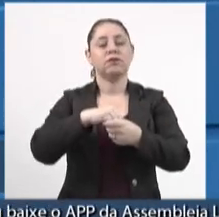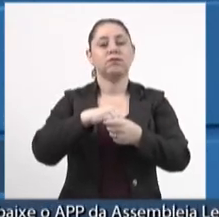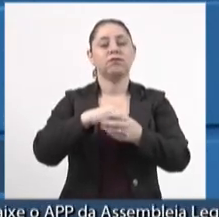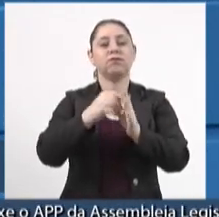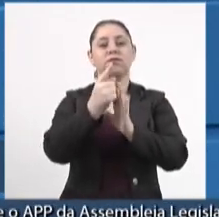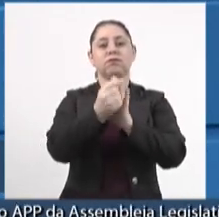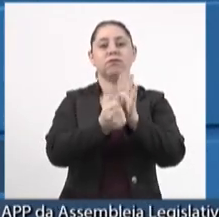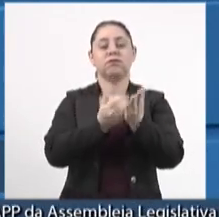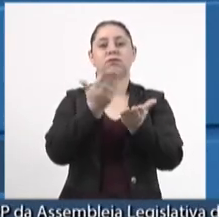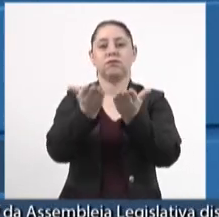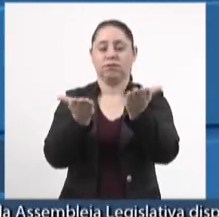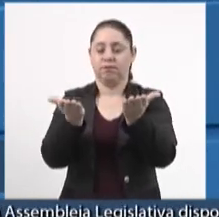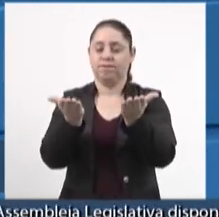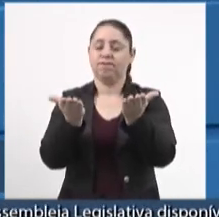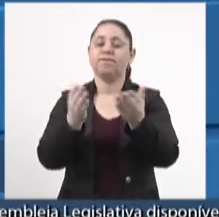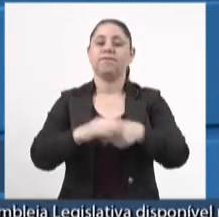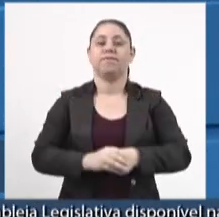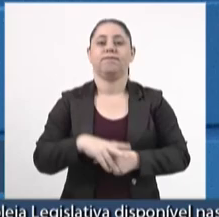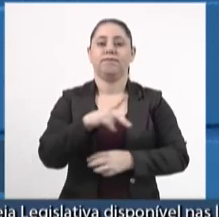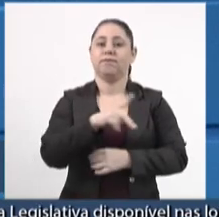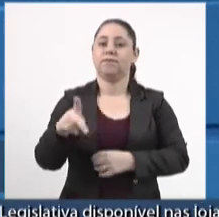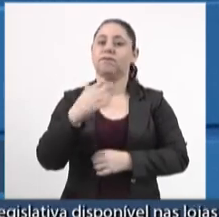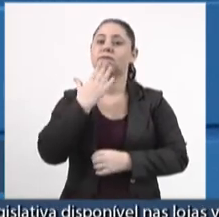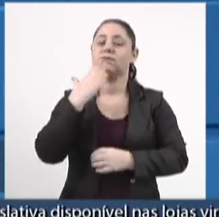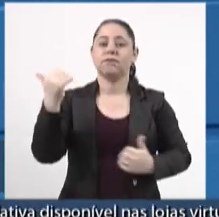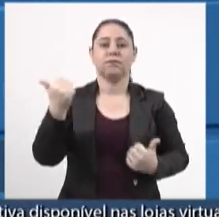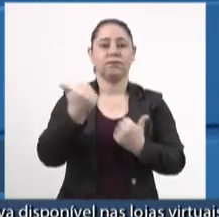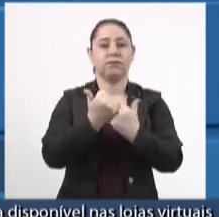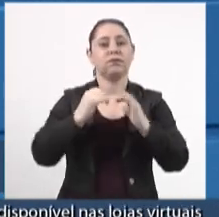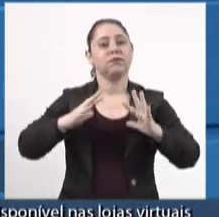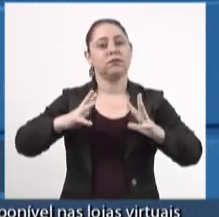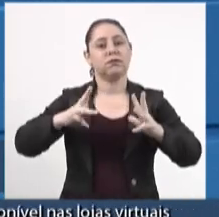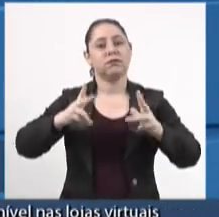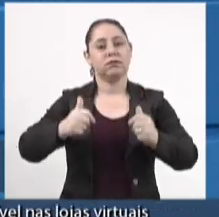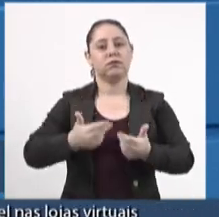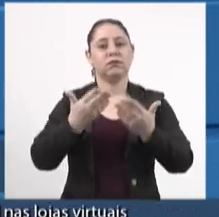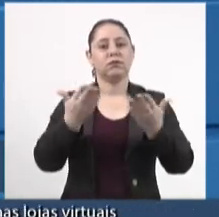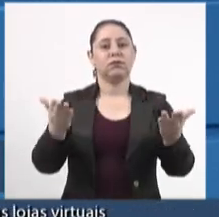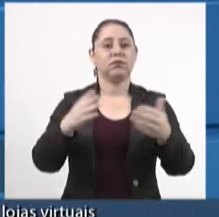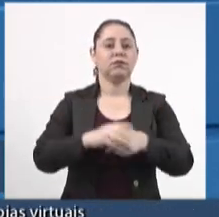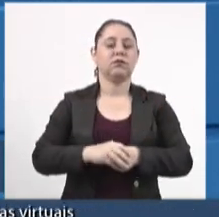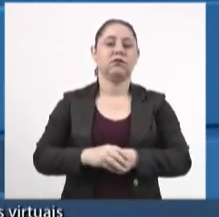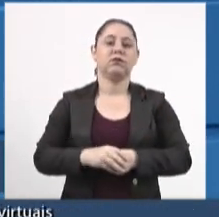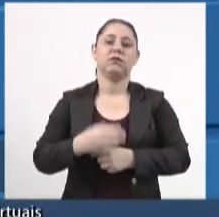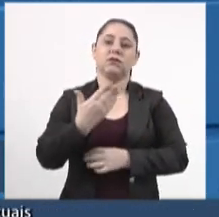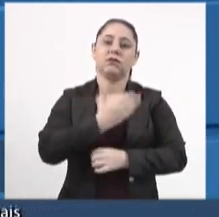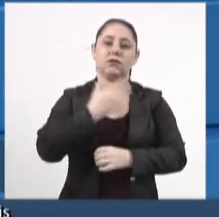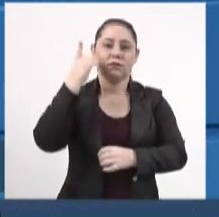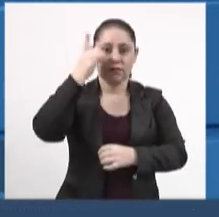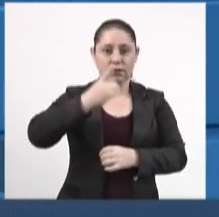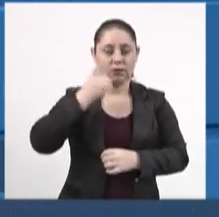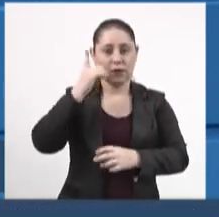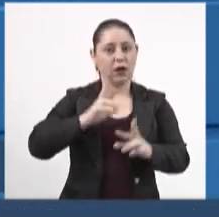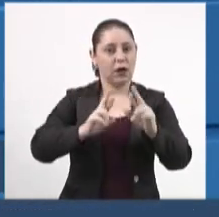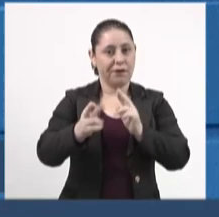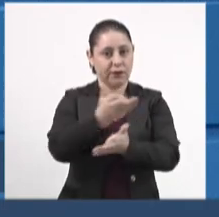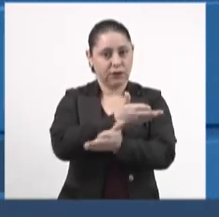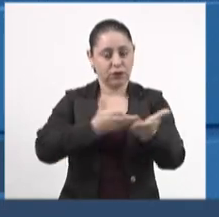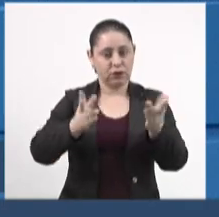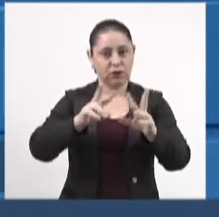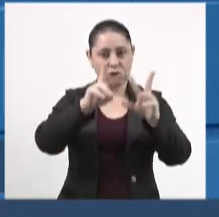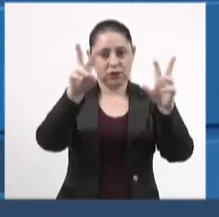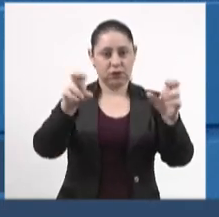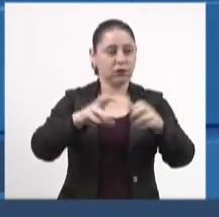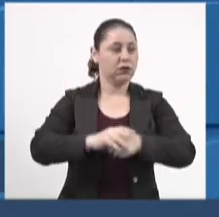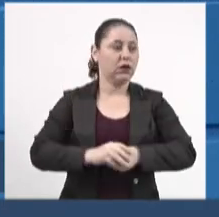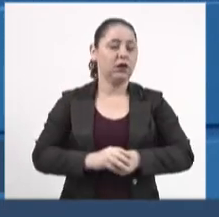Oeste. Então, presidente, eu queria pedir o apoio de todos vocês, dos nossos colegas deputados, com relação a esse tema.